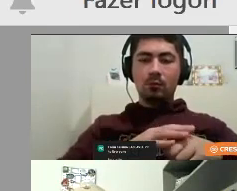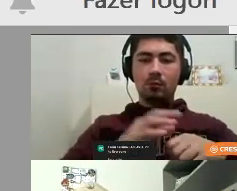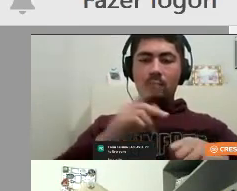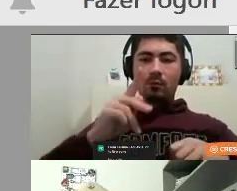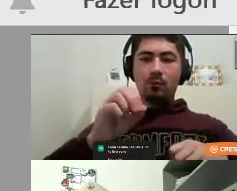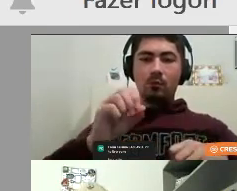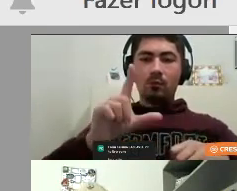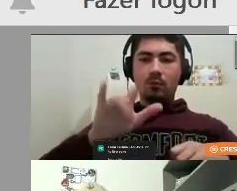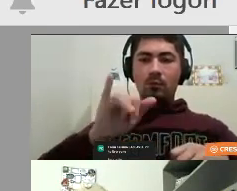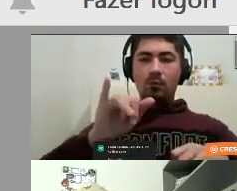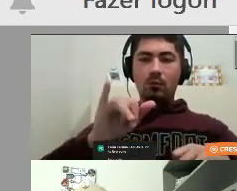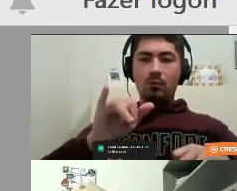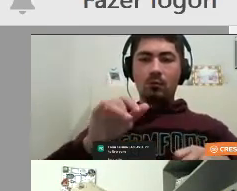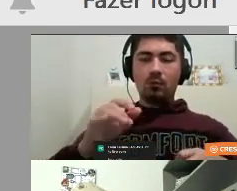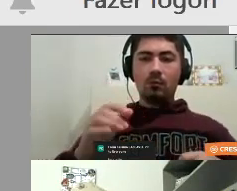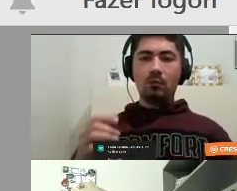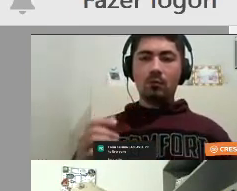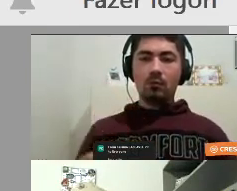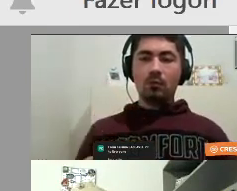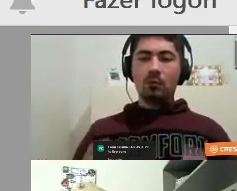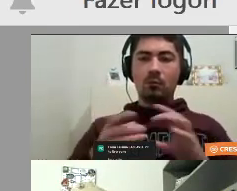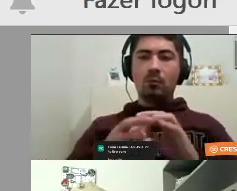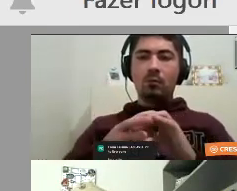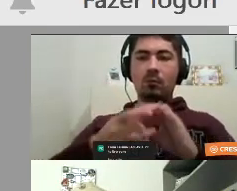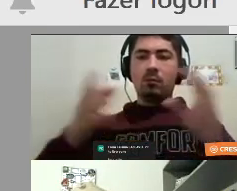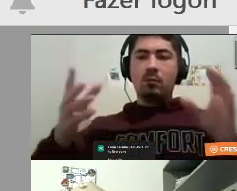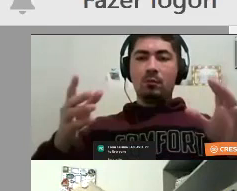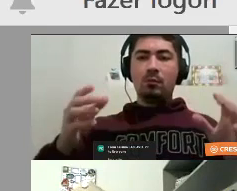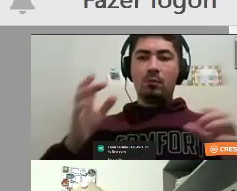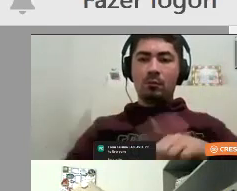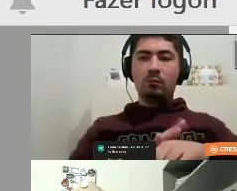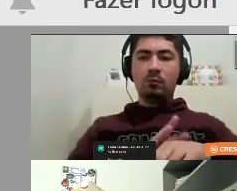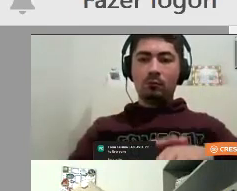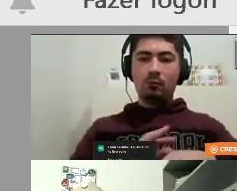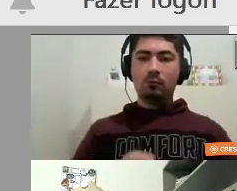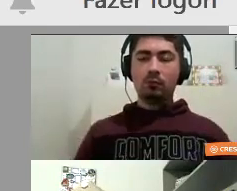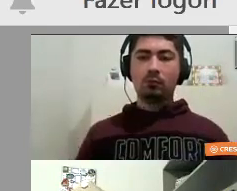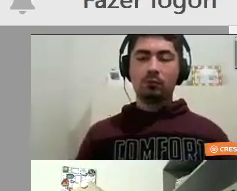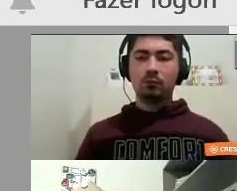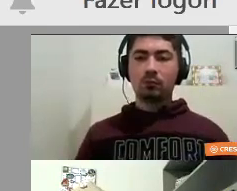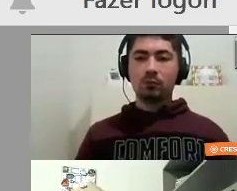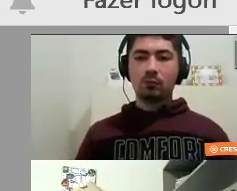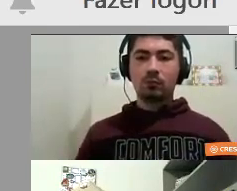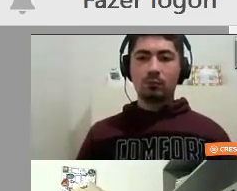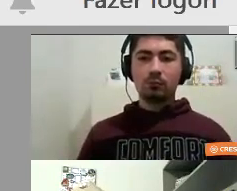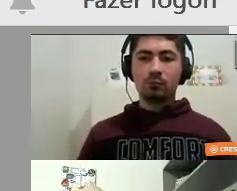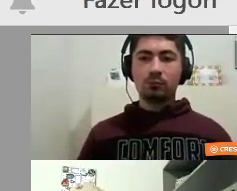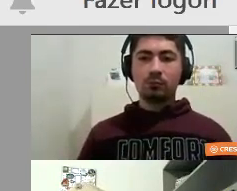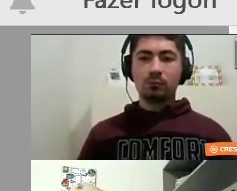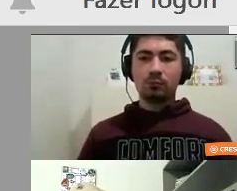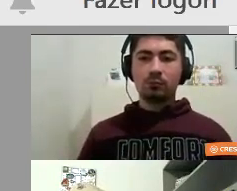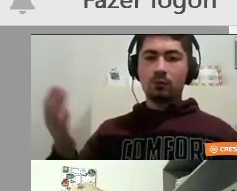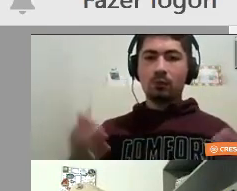muito complicado, fique livre da polio. E agora, em julho